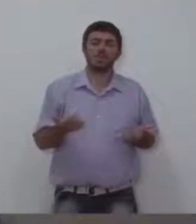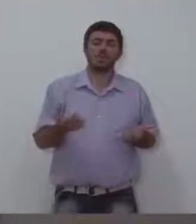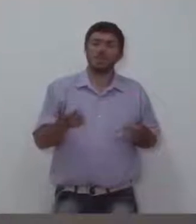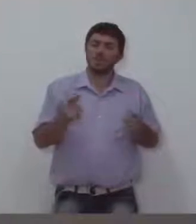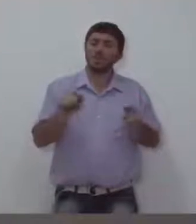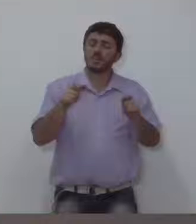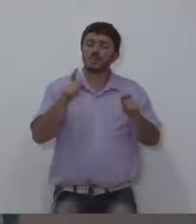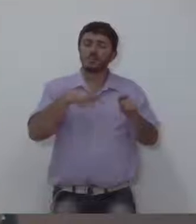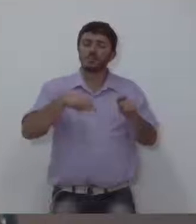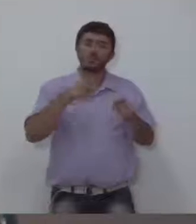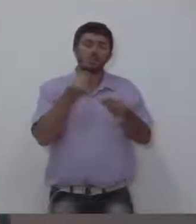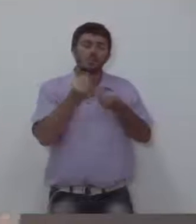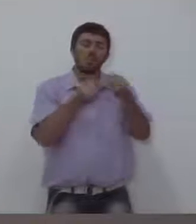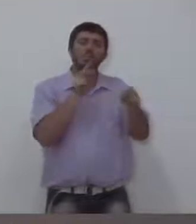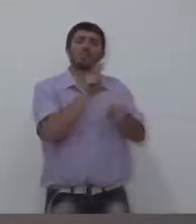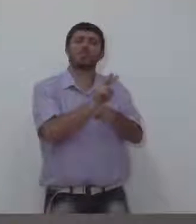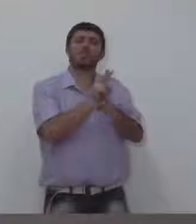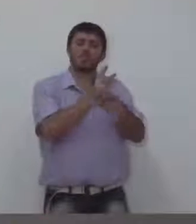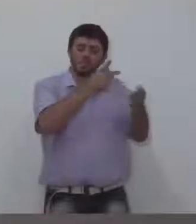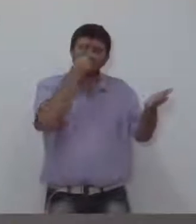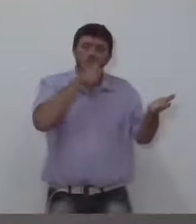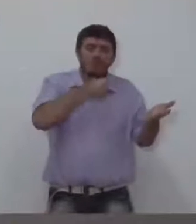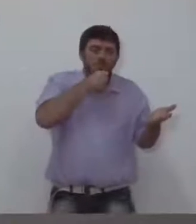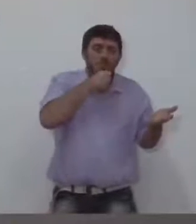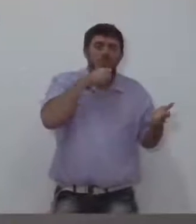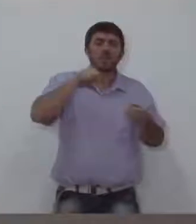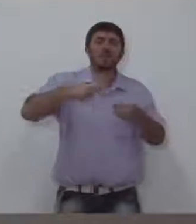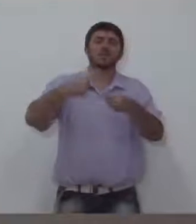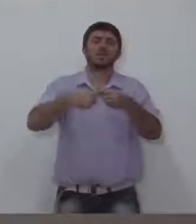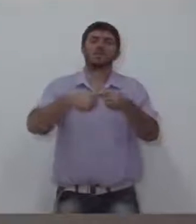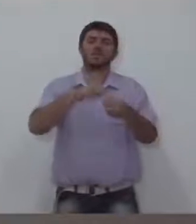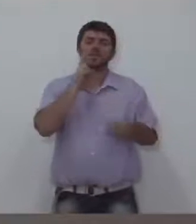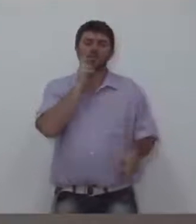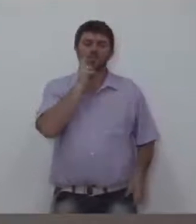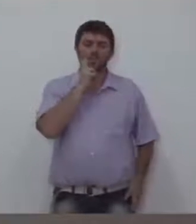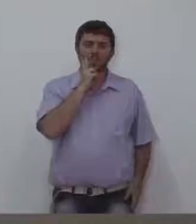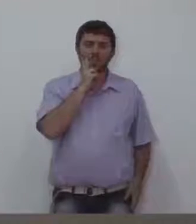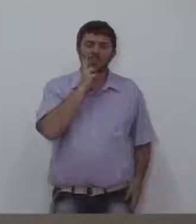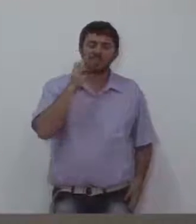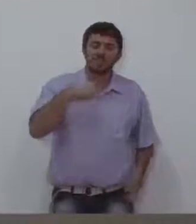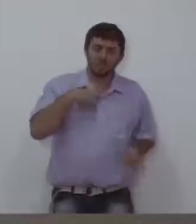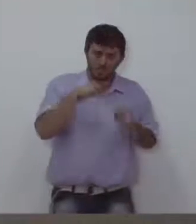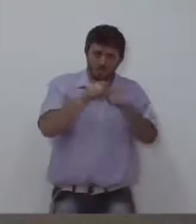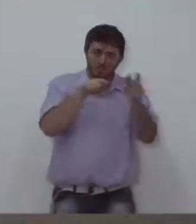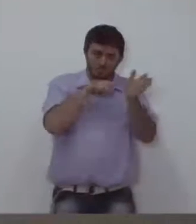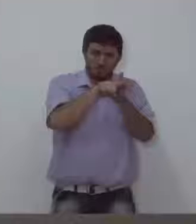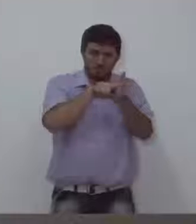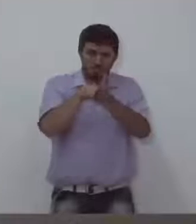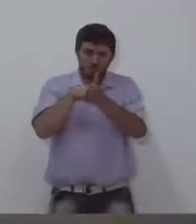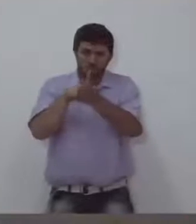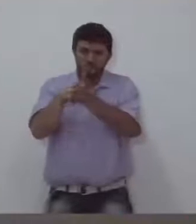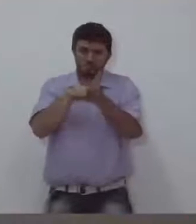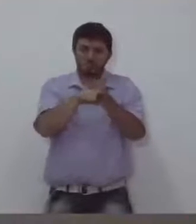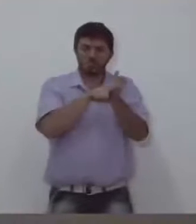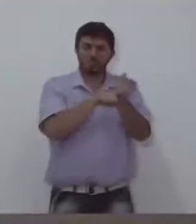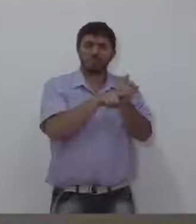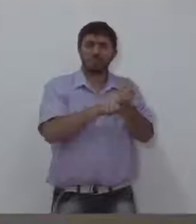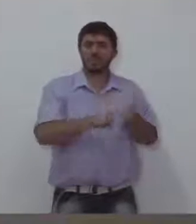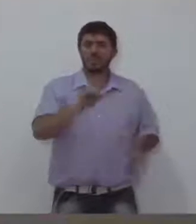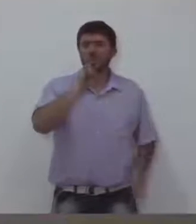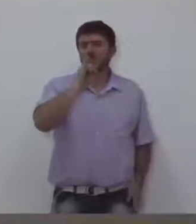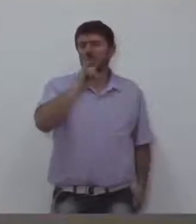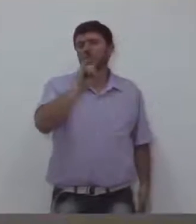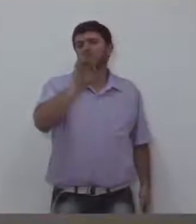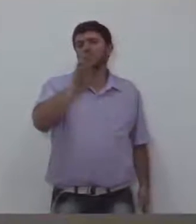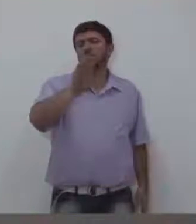prática. Como é que a gente cuida desse idoso na cidade de Vinhedo? Eu fiz uma pesquisa, para a gente ter uma ideia. O Censo Nacional, IBGE, ele calcula